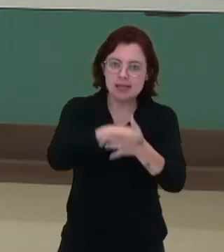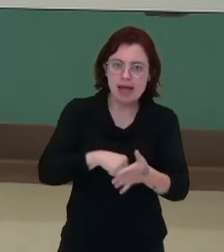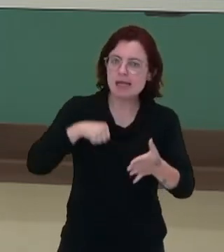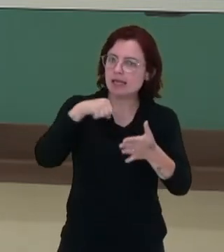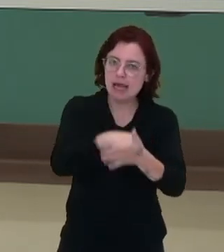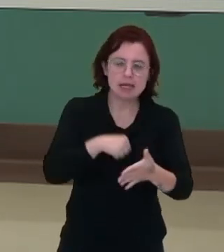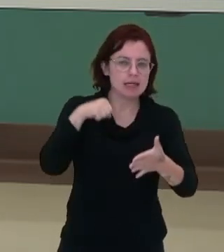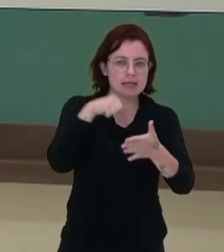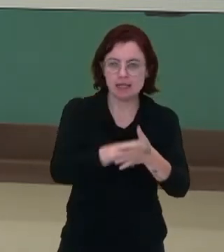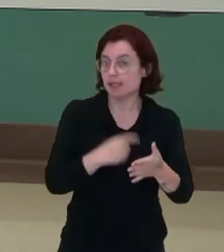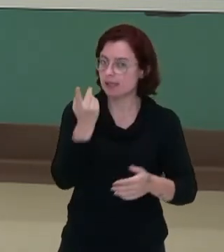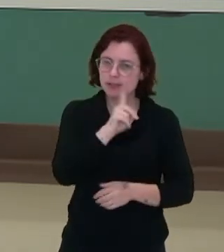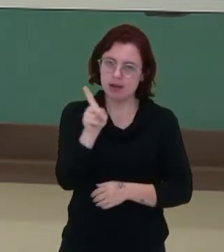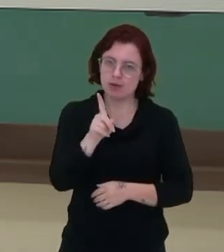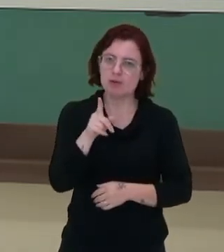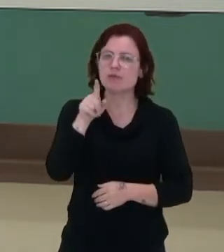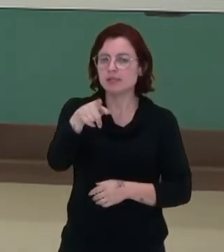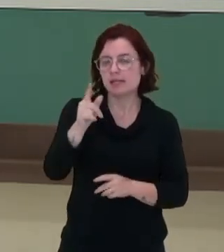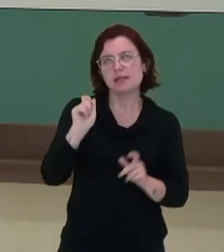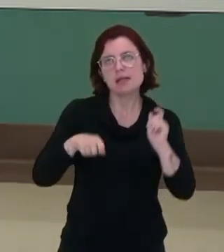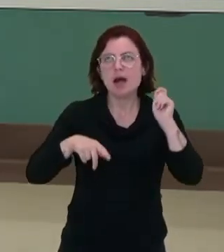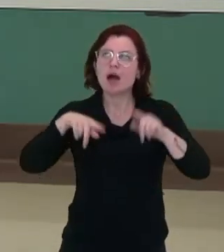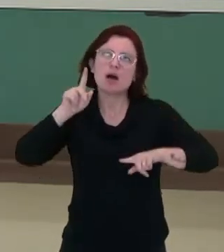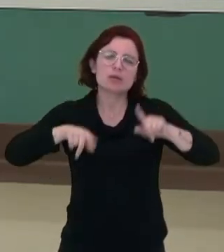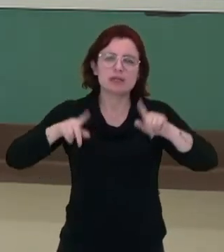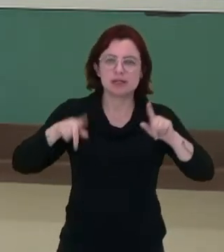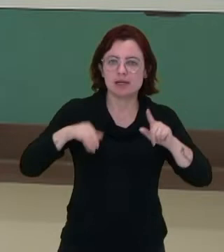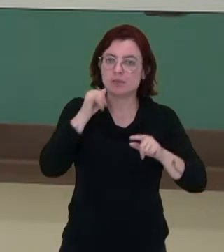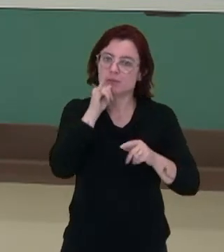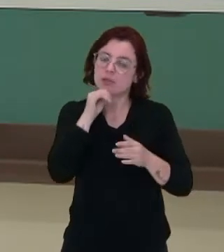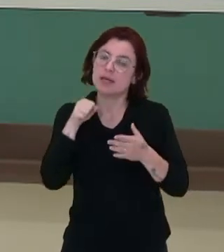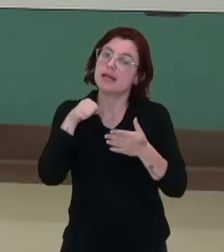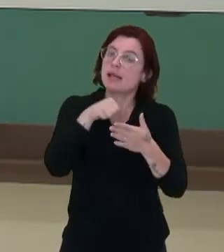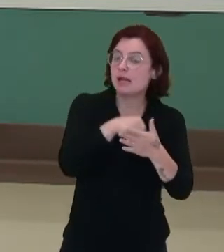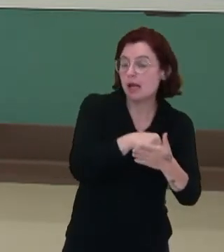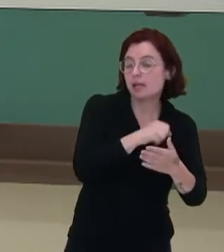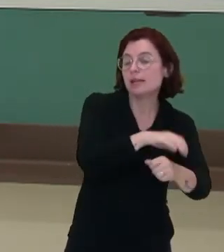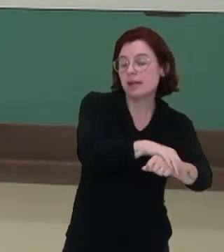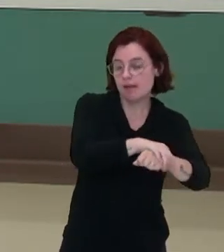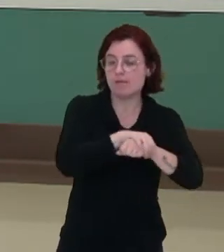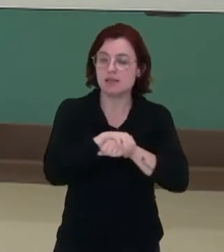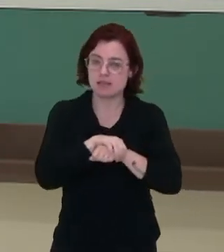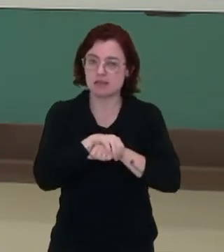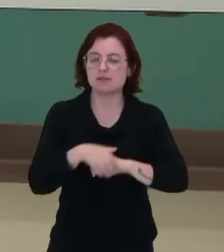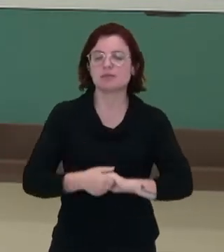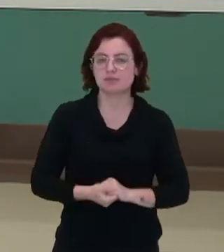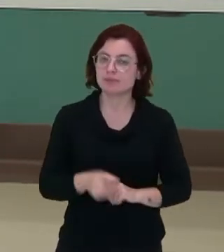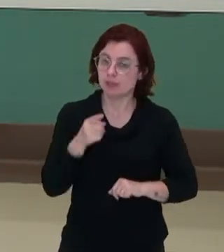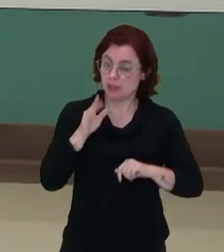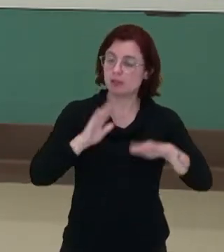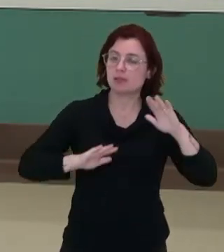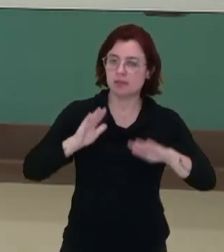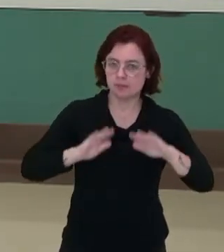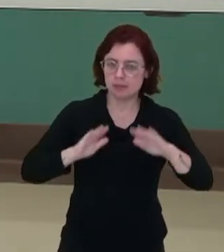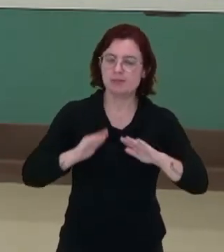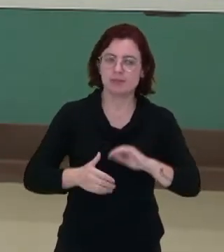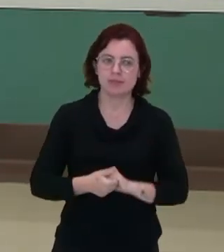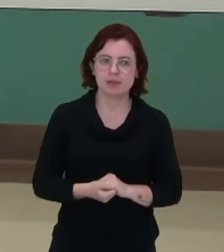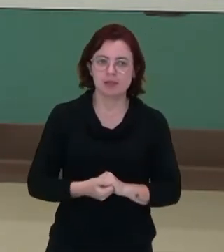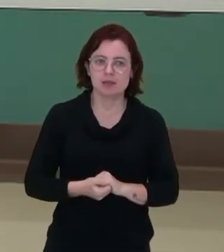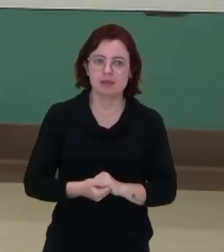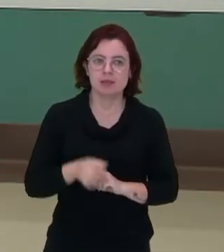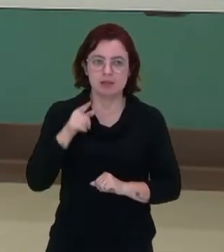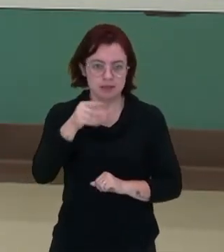pode alternar jogadas mais de ataque e de jogadas defensivas. Jogadas que